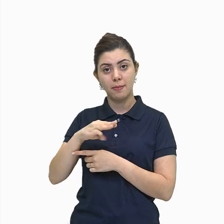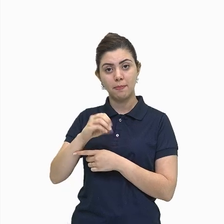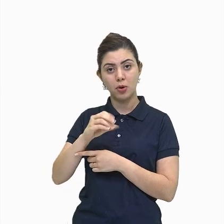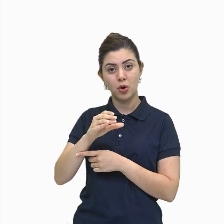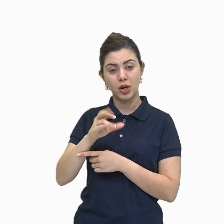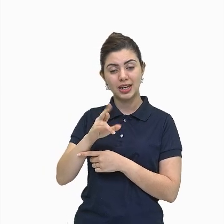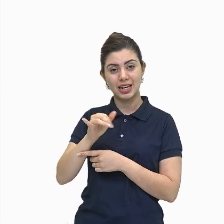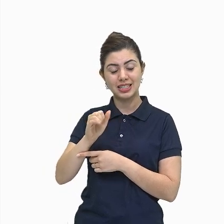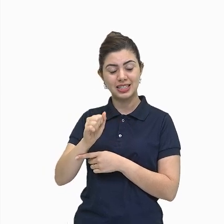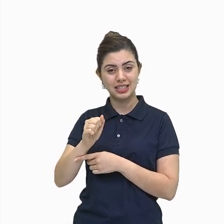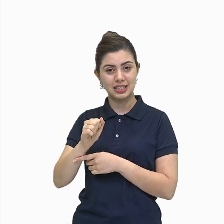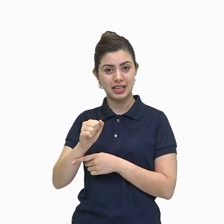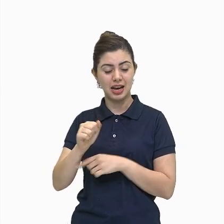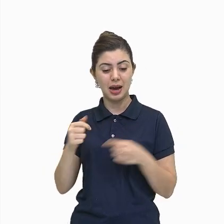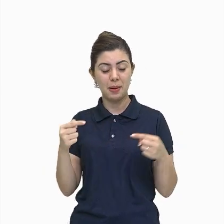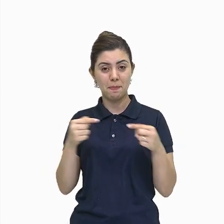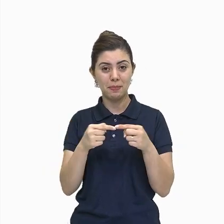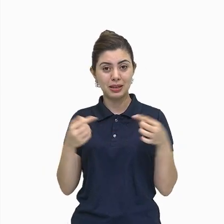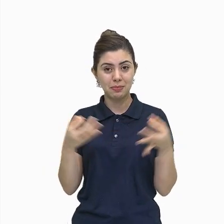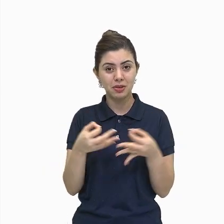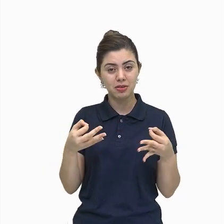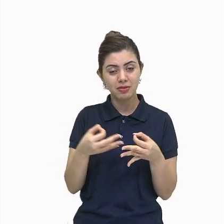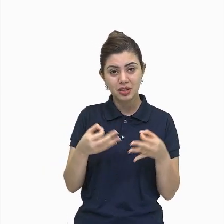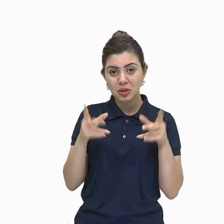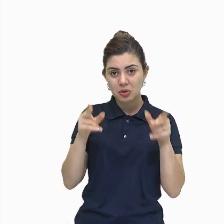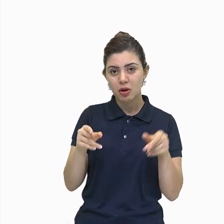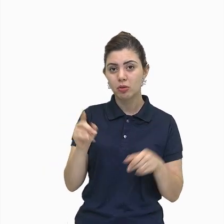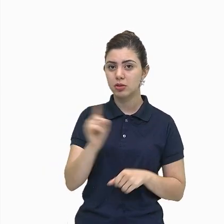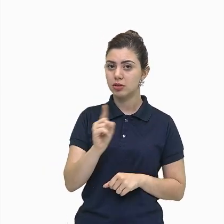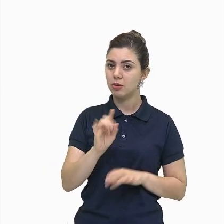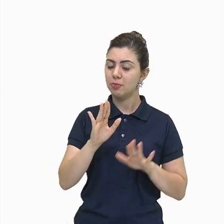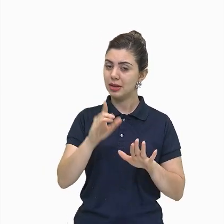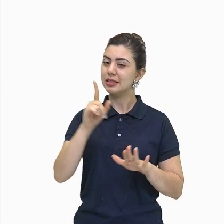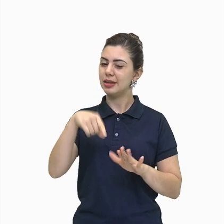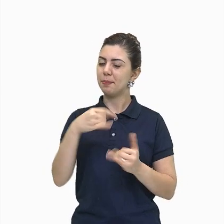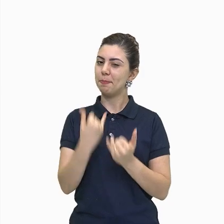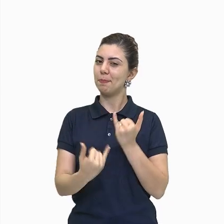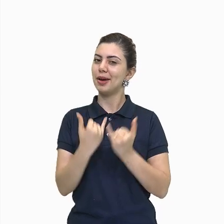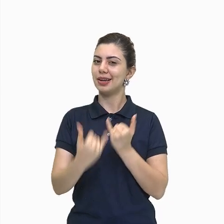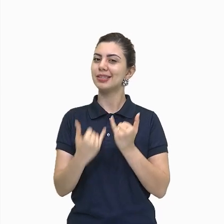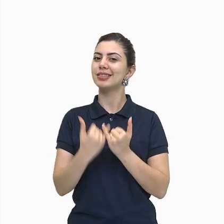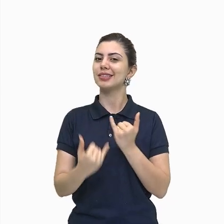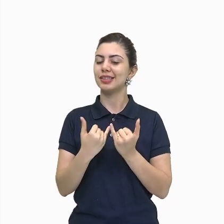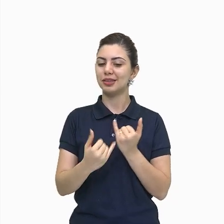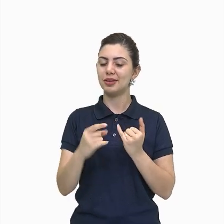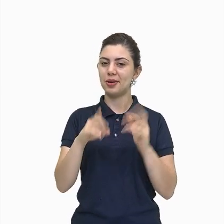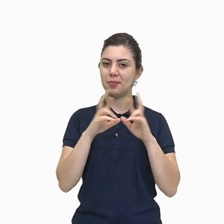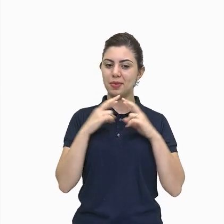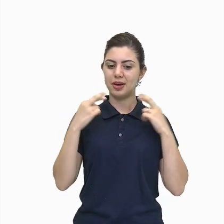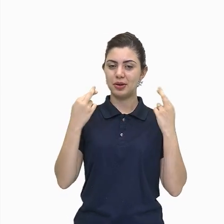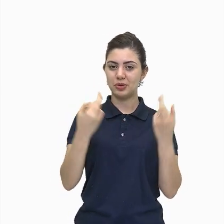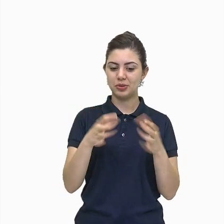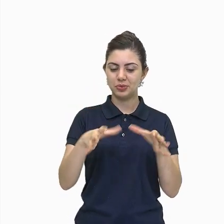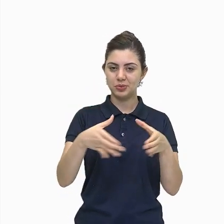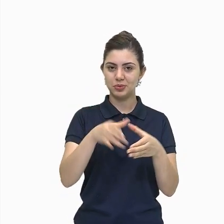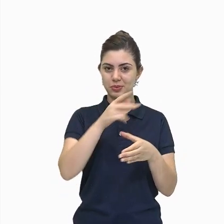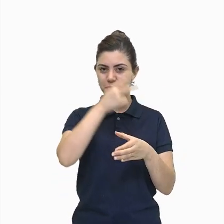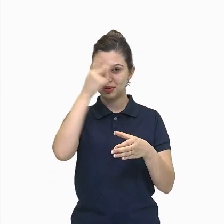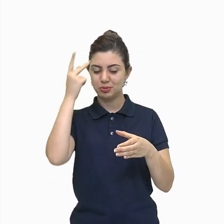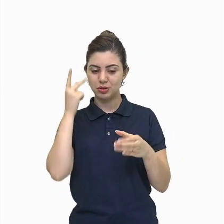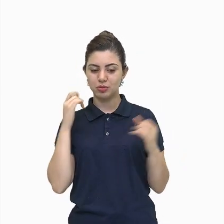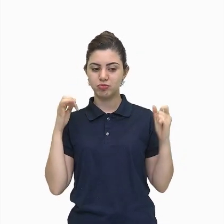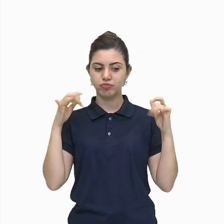empregado. Eu estou dizendo que lembra o que nós conhecemos como democracia. Afinal de contas, o conceito